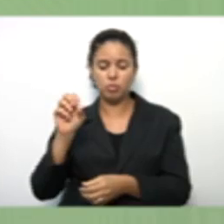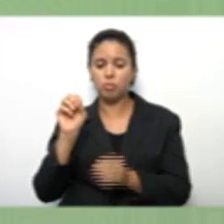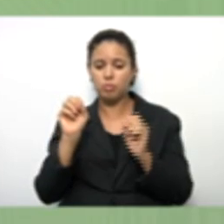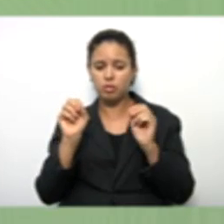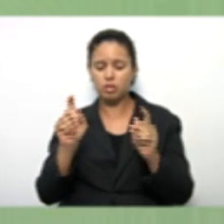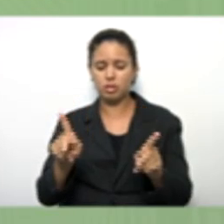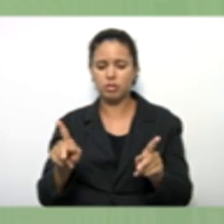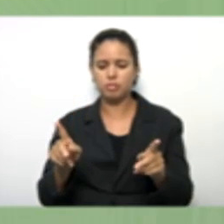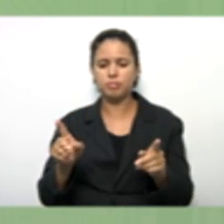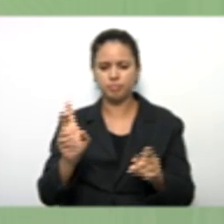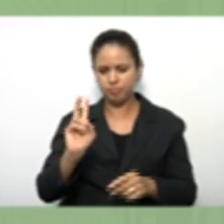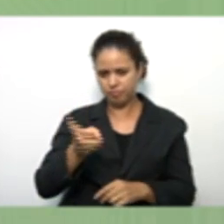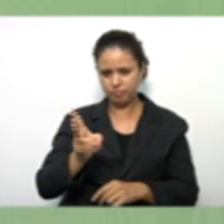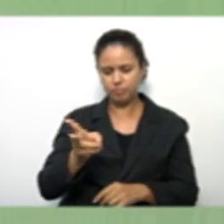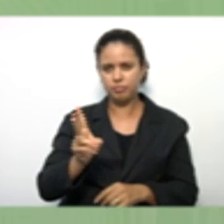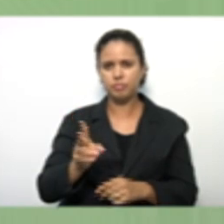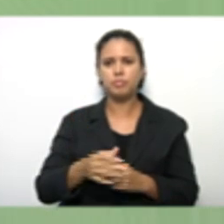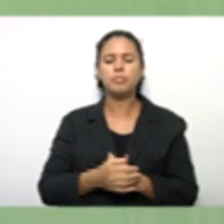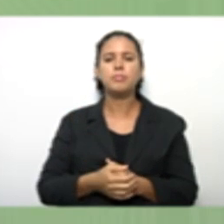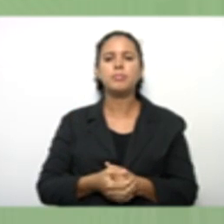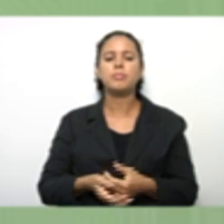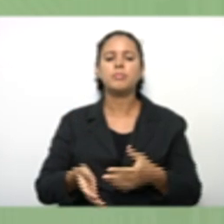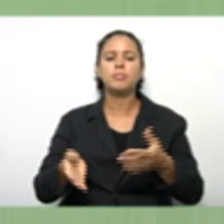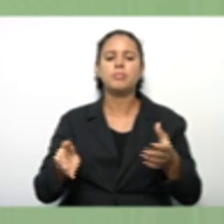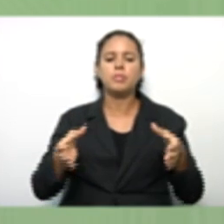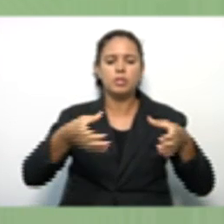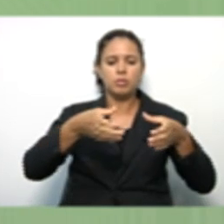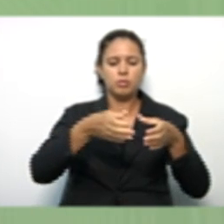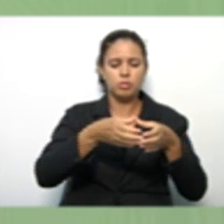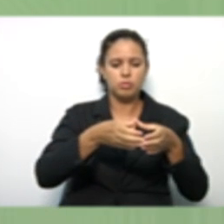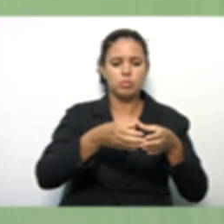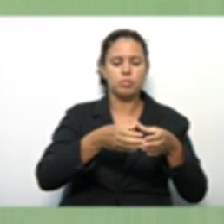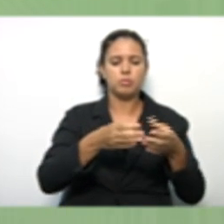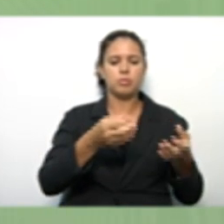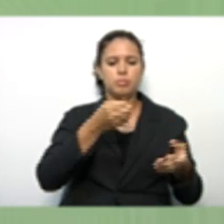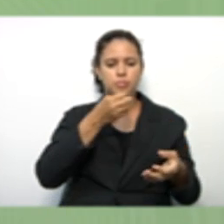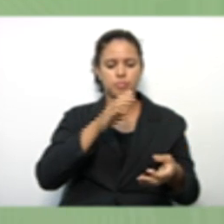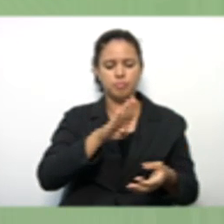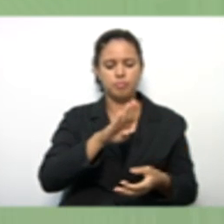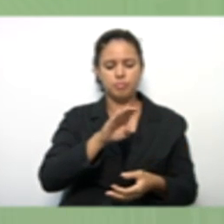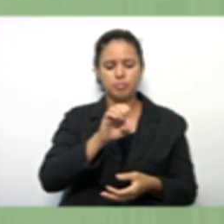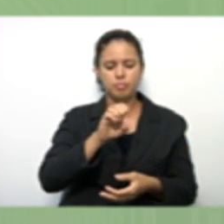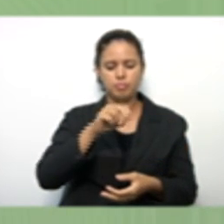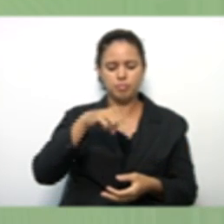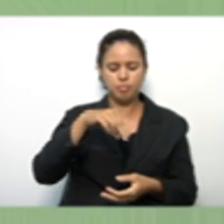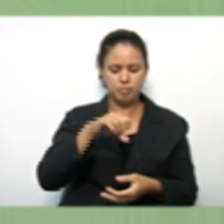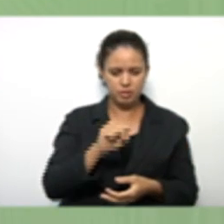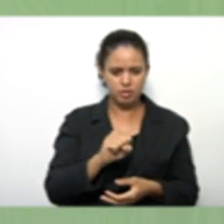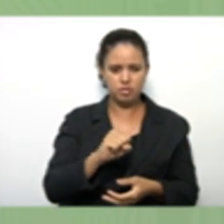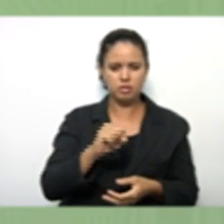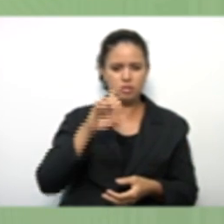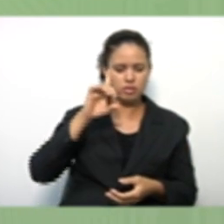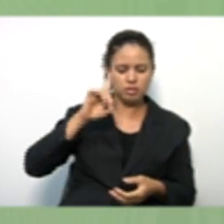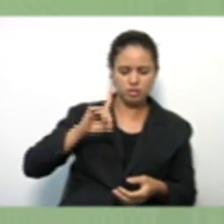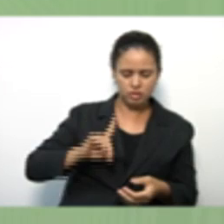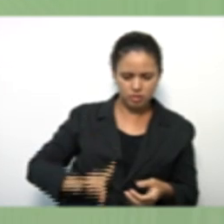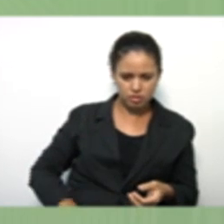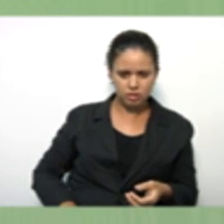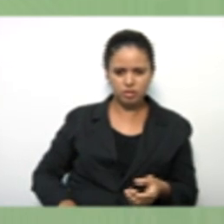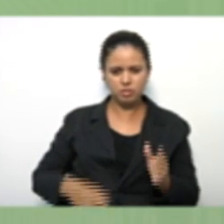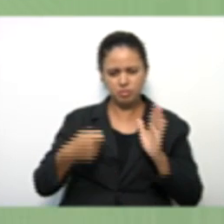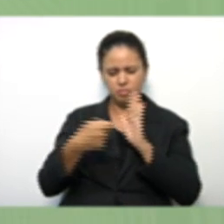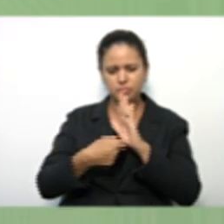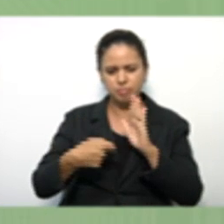Então, continuando, conjunto de bens, direitos e obrigações que possam ser mensurados em moeda, no caso, em reais,